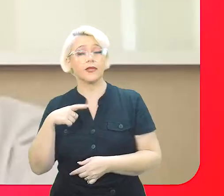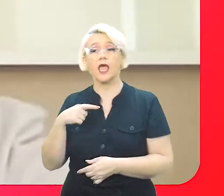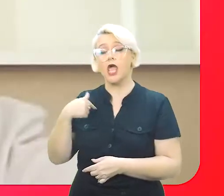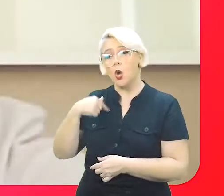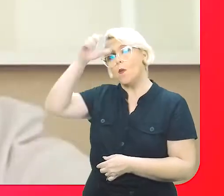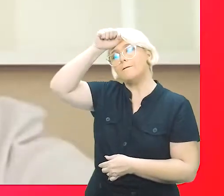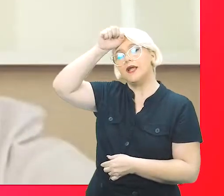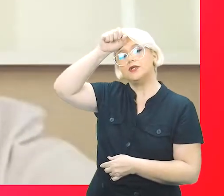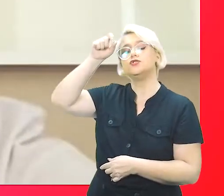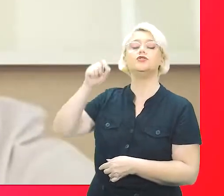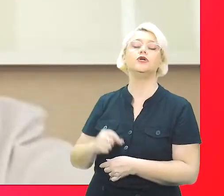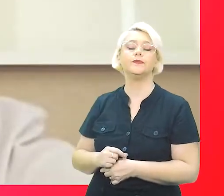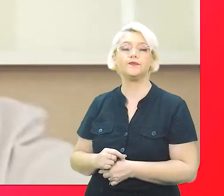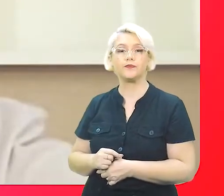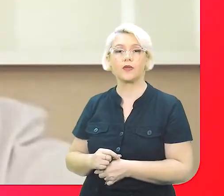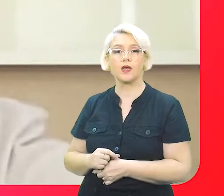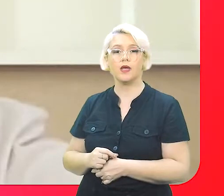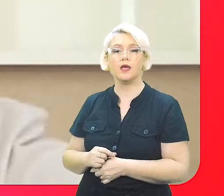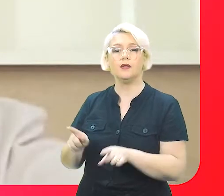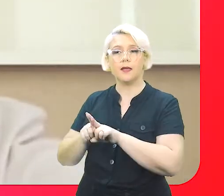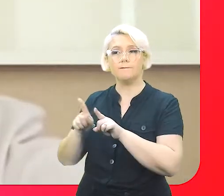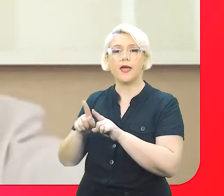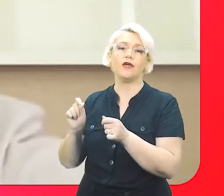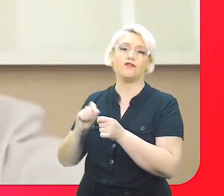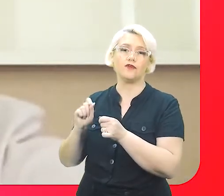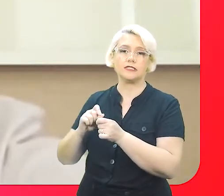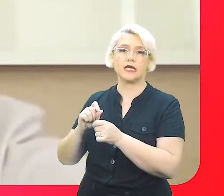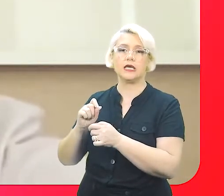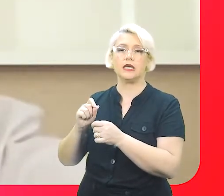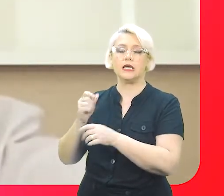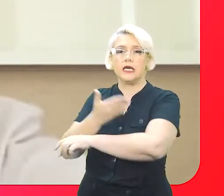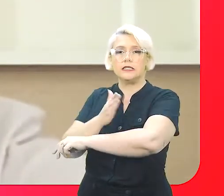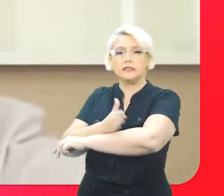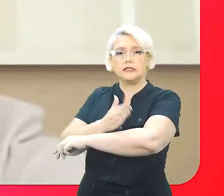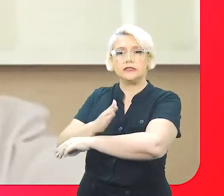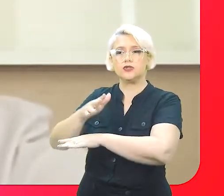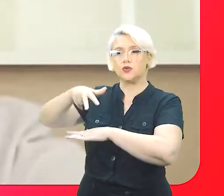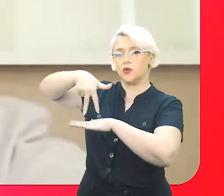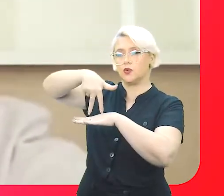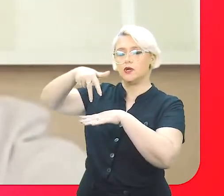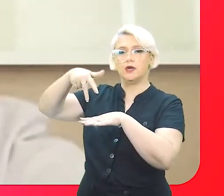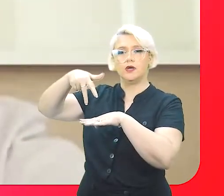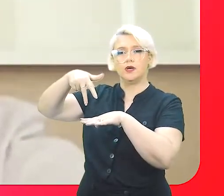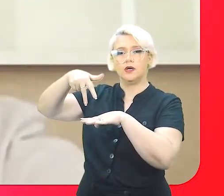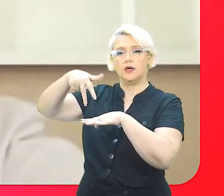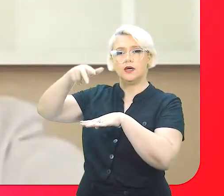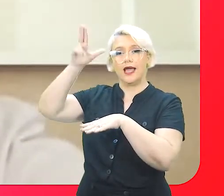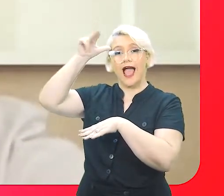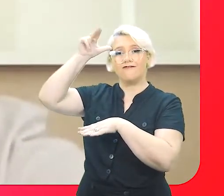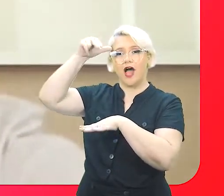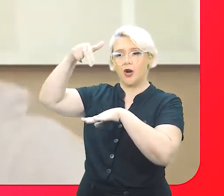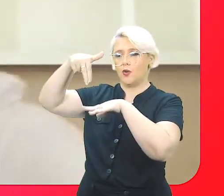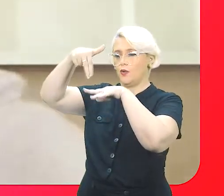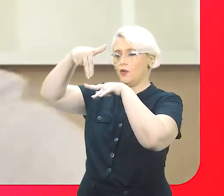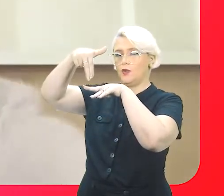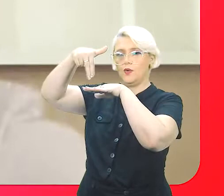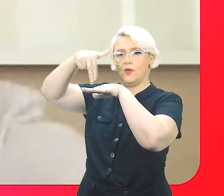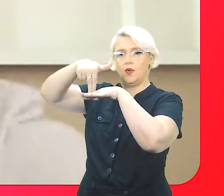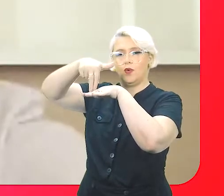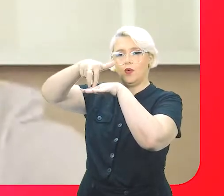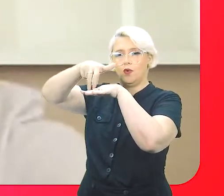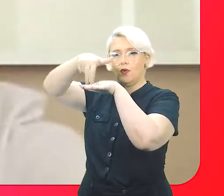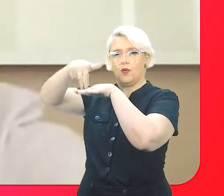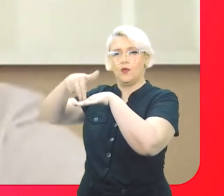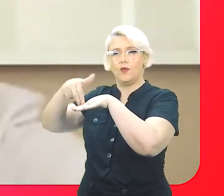Eu aprendi a fazer exercício de equilíbrio no cavalo desde cedo. Eu tinha